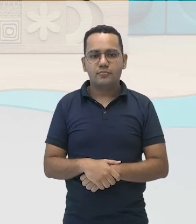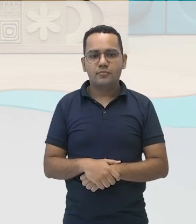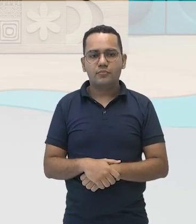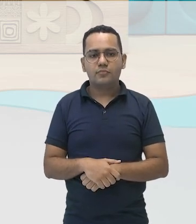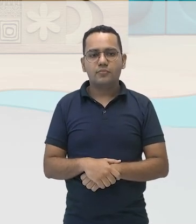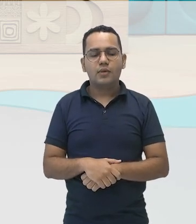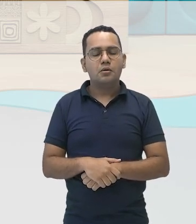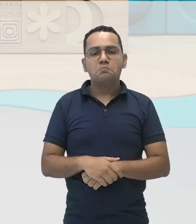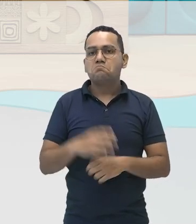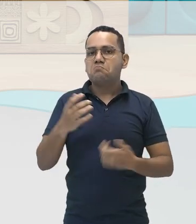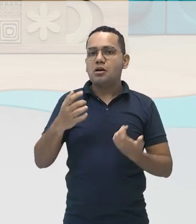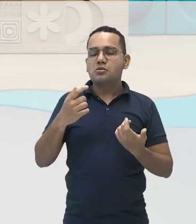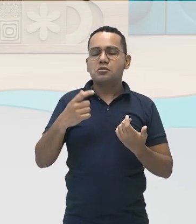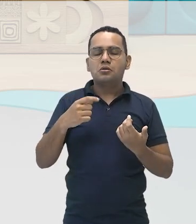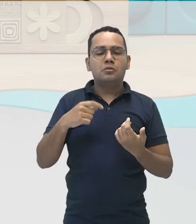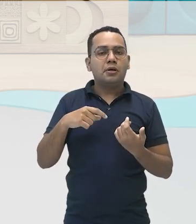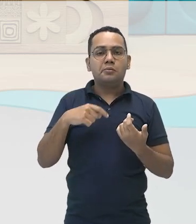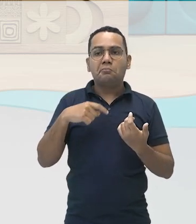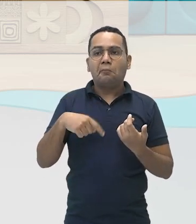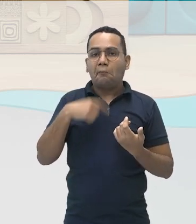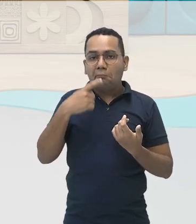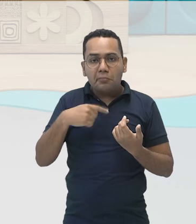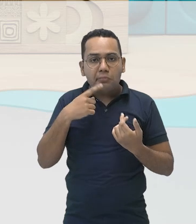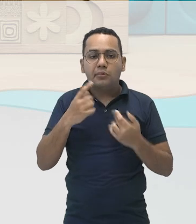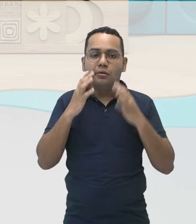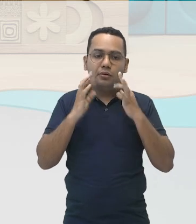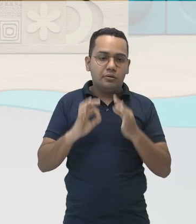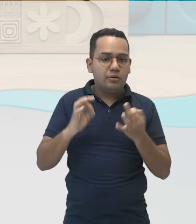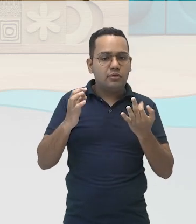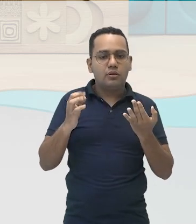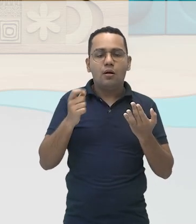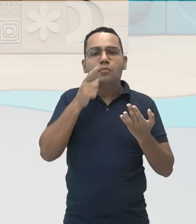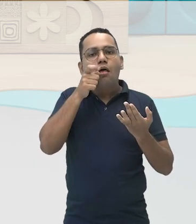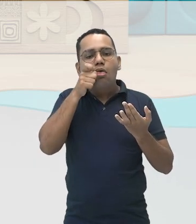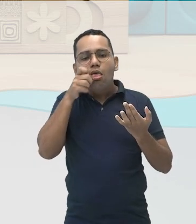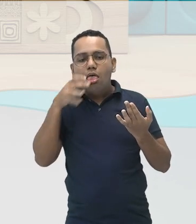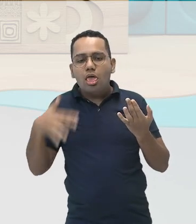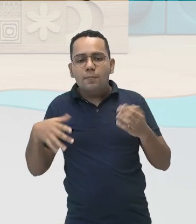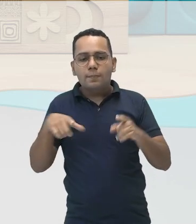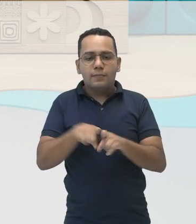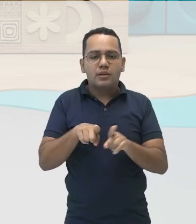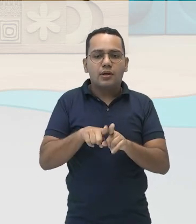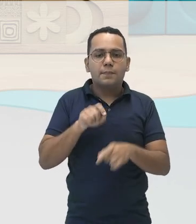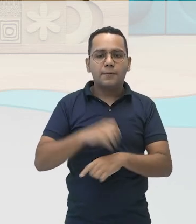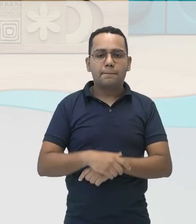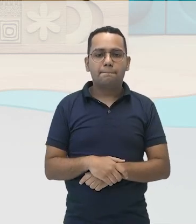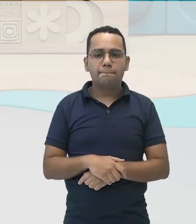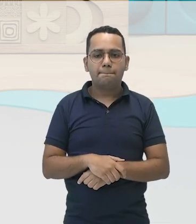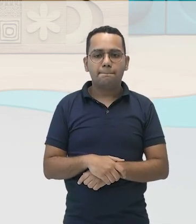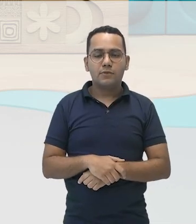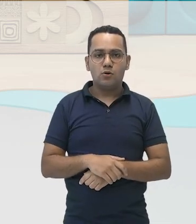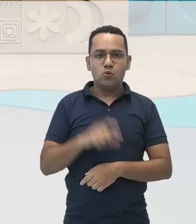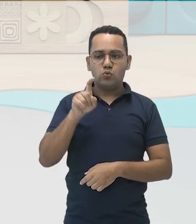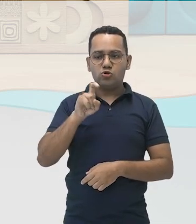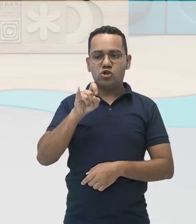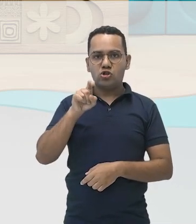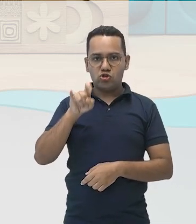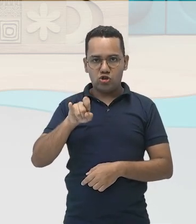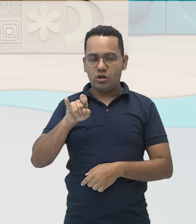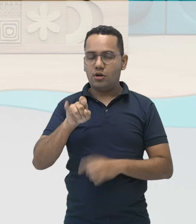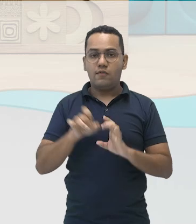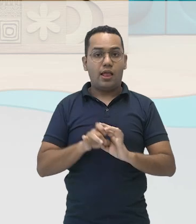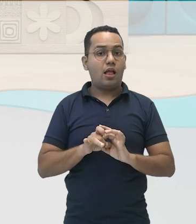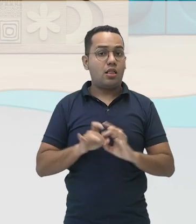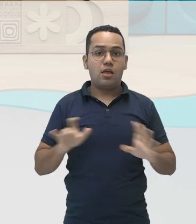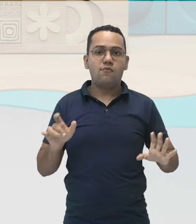inconsciente, ela apresenta salivação excessiva e também liberação involuntária de urina, ok? E